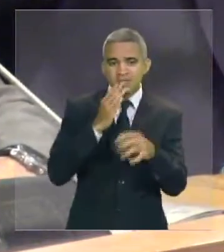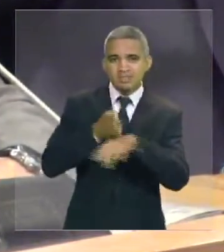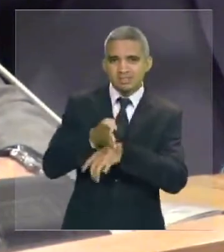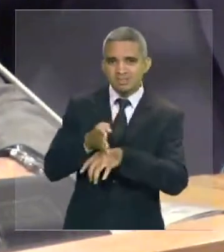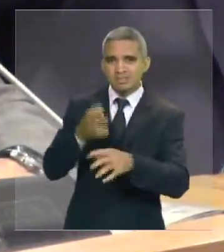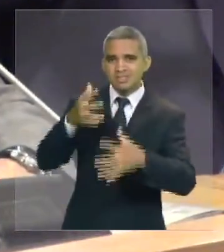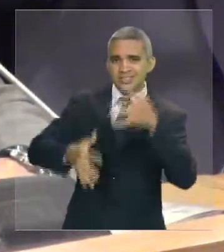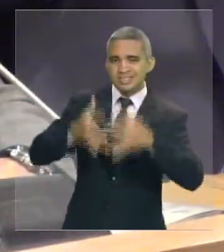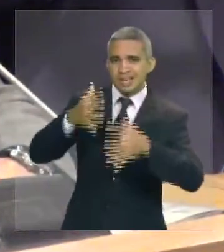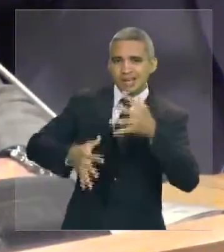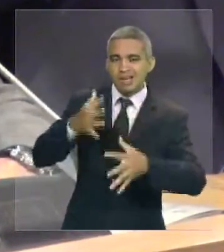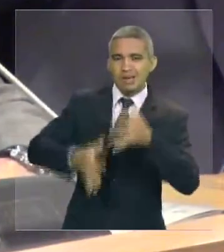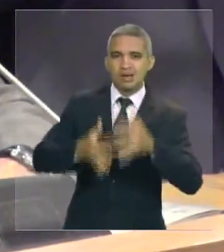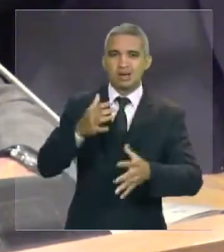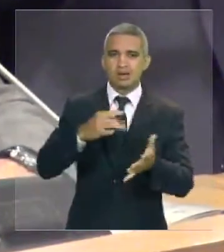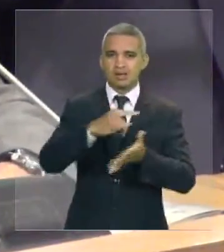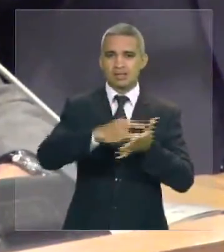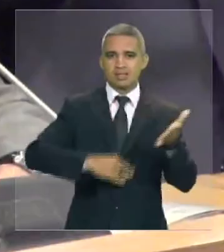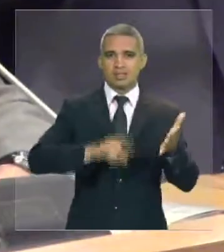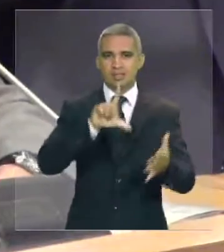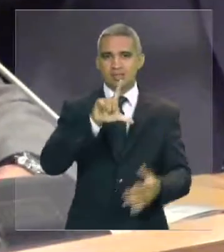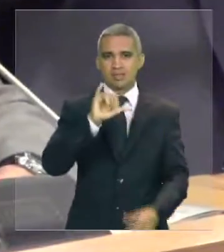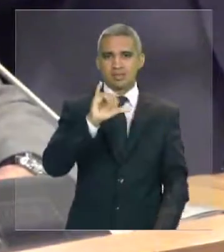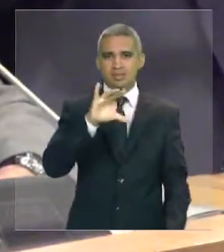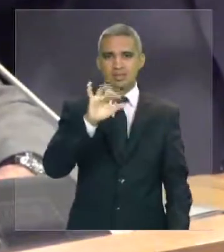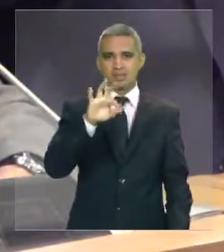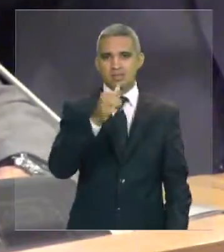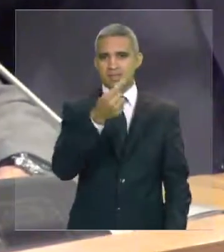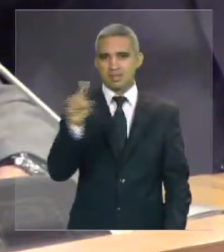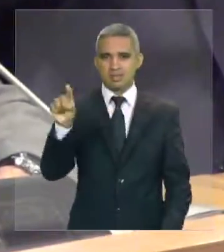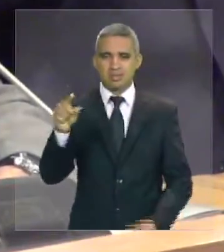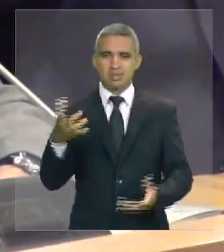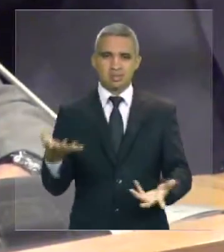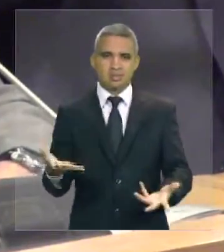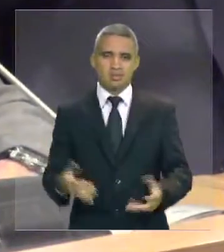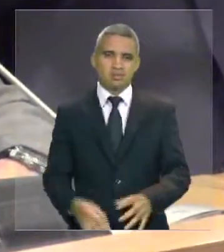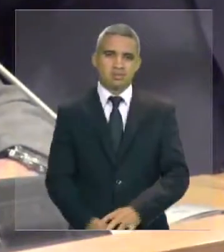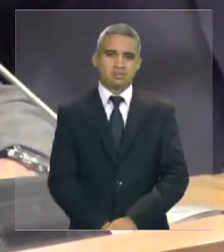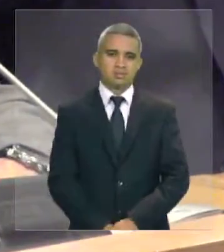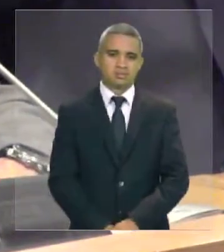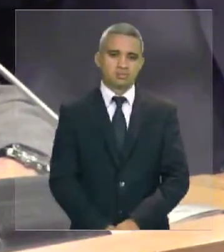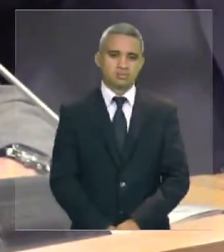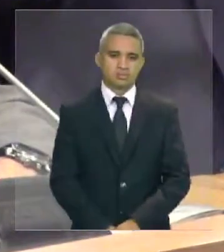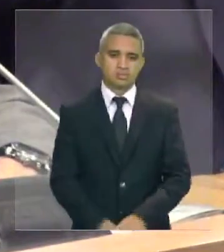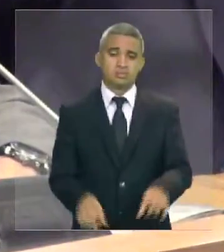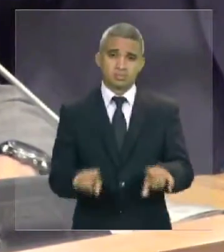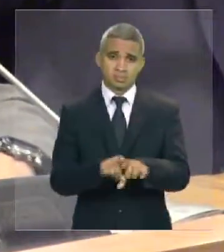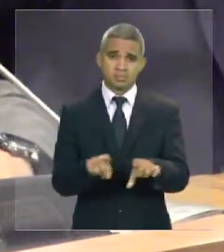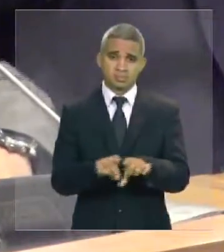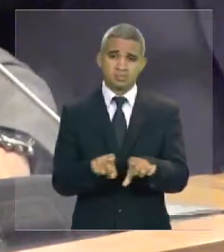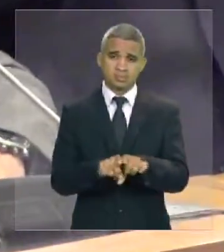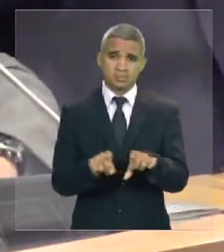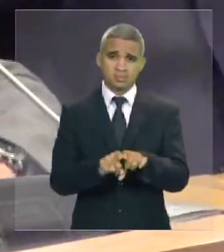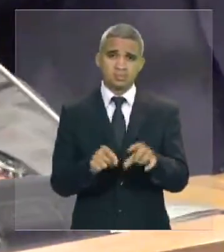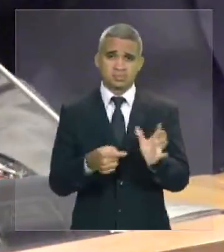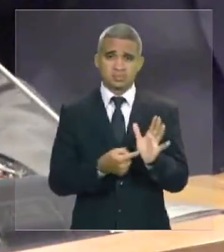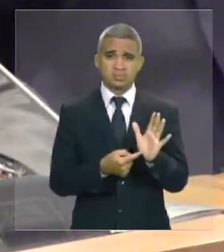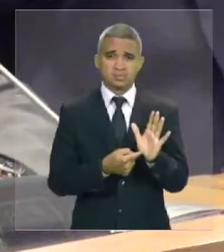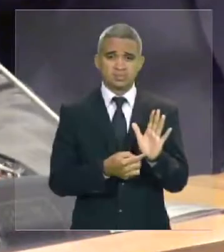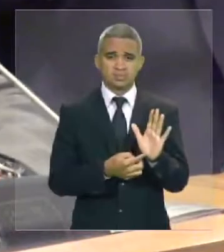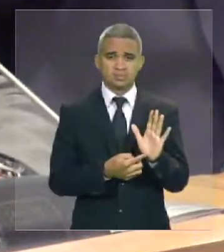a licitação diante da justiça. E o mais curioso é que um